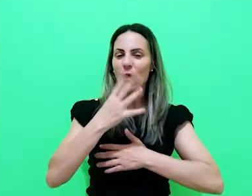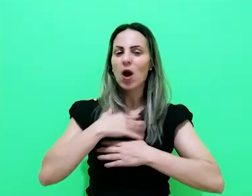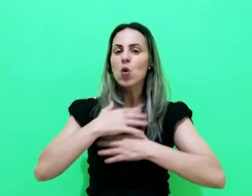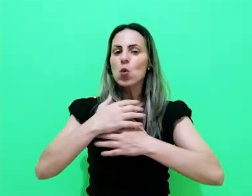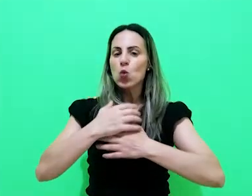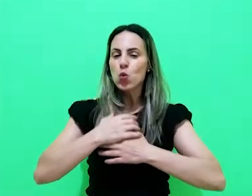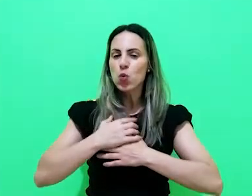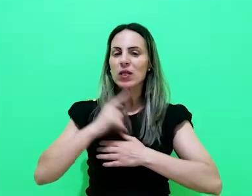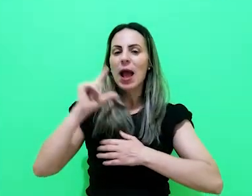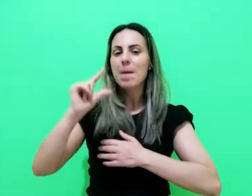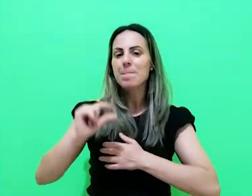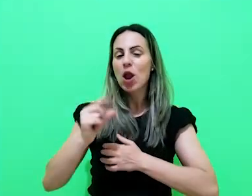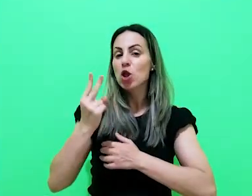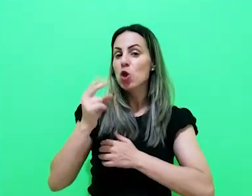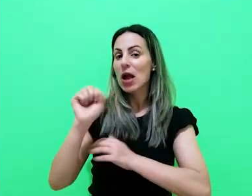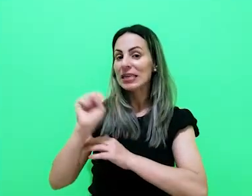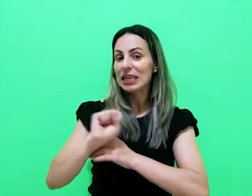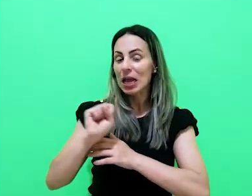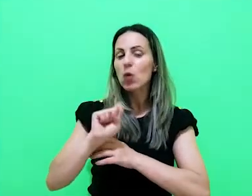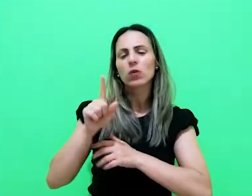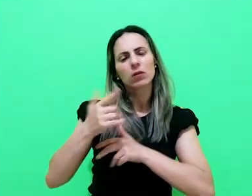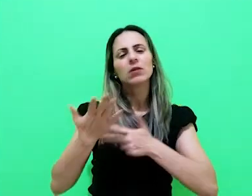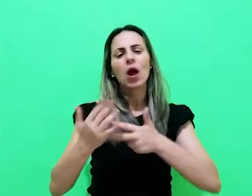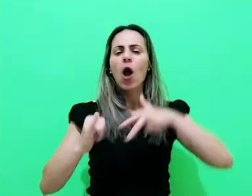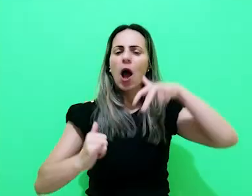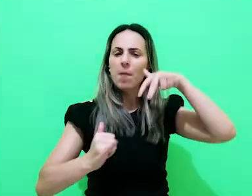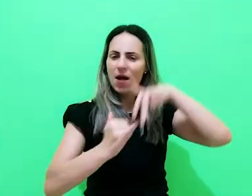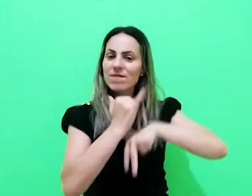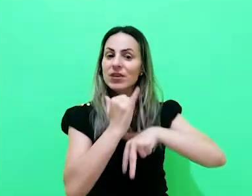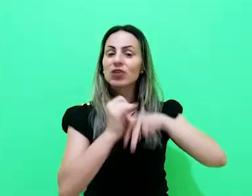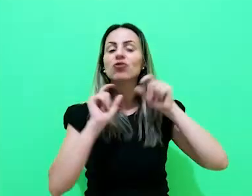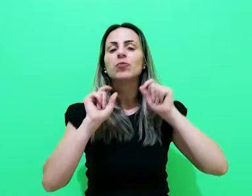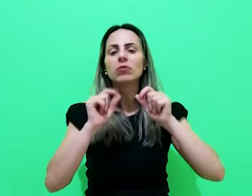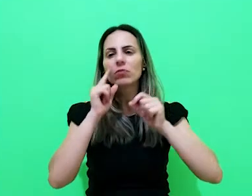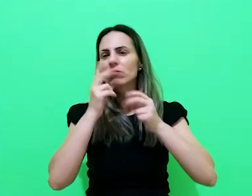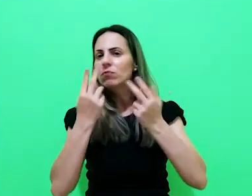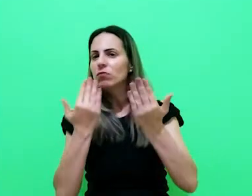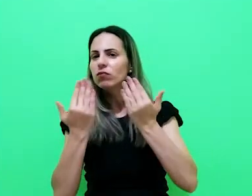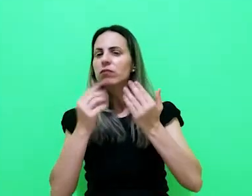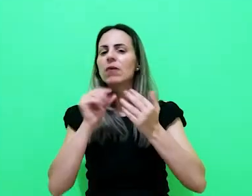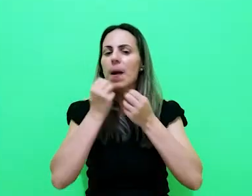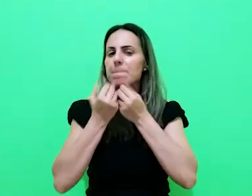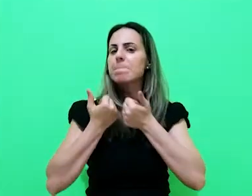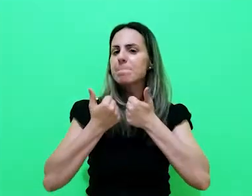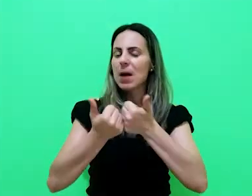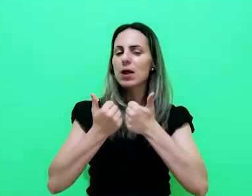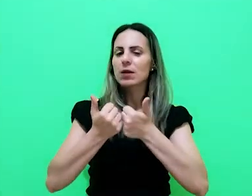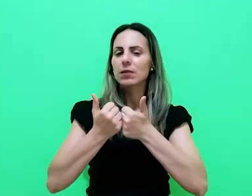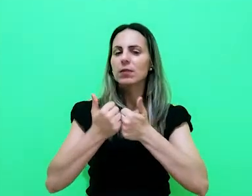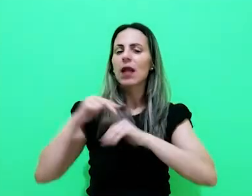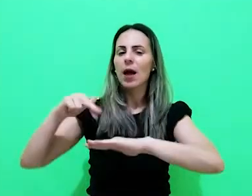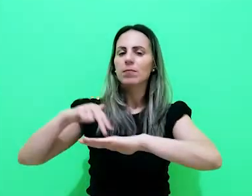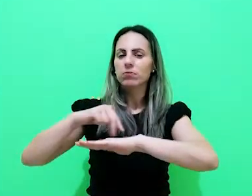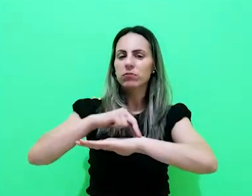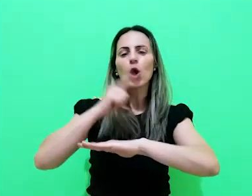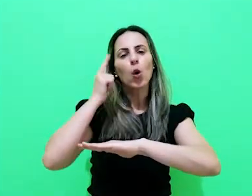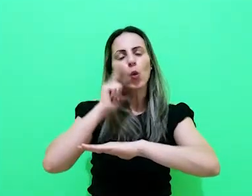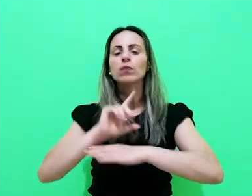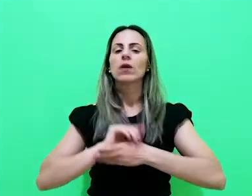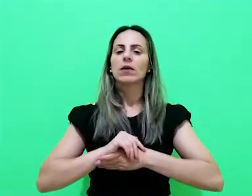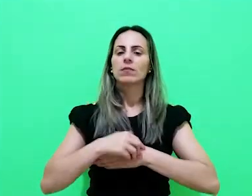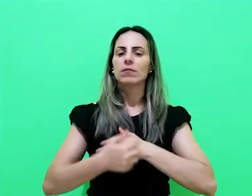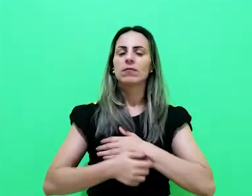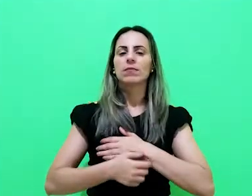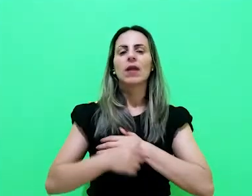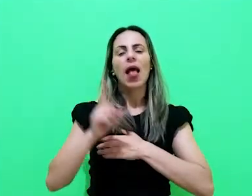preenchimento capilar menor do que 2 segundos. Então, é uma vítima que a gente vê que ela está bem, né? Está deambulando no local do acidente. É uma